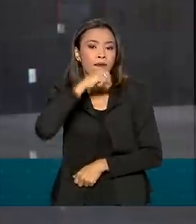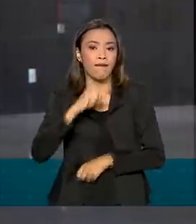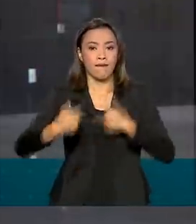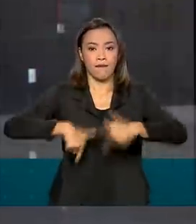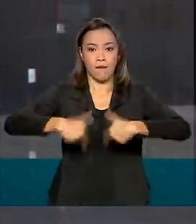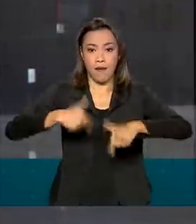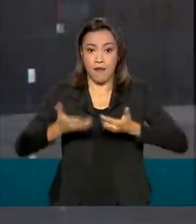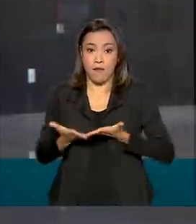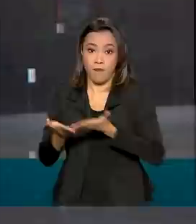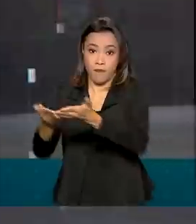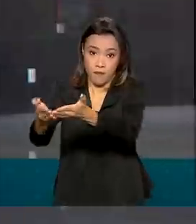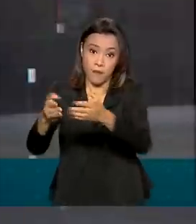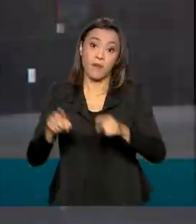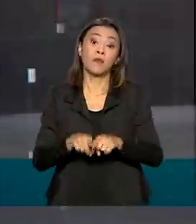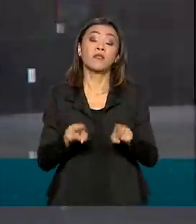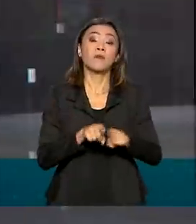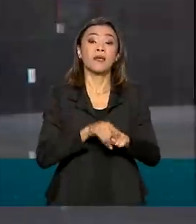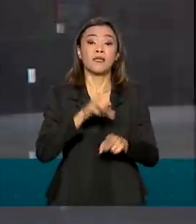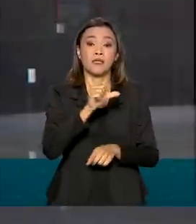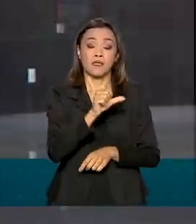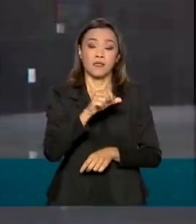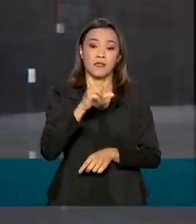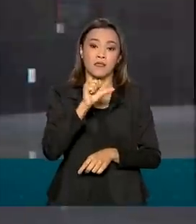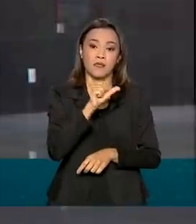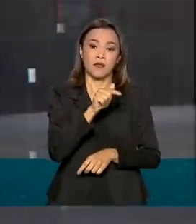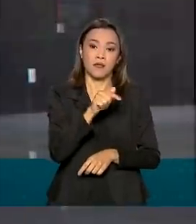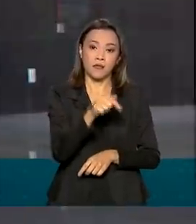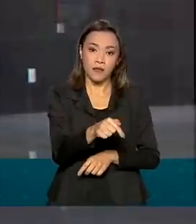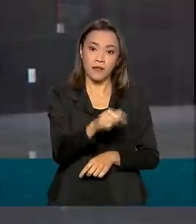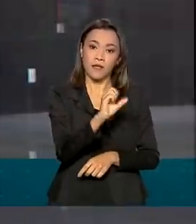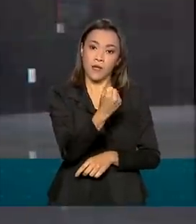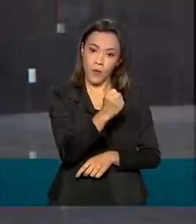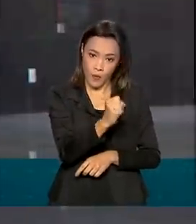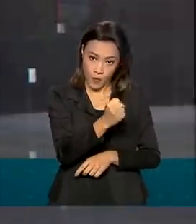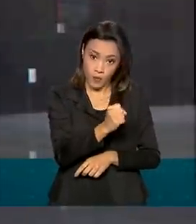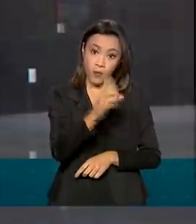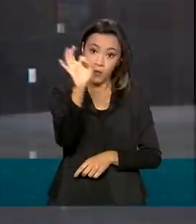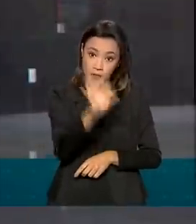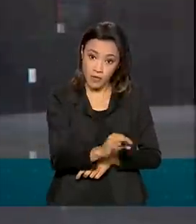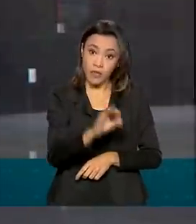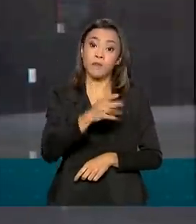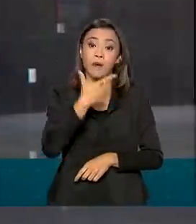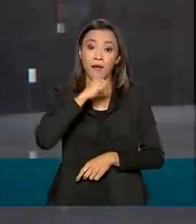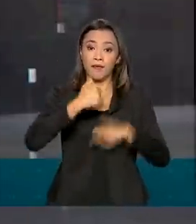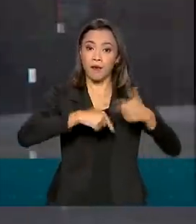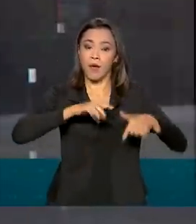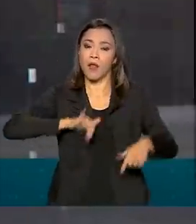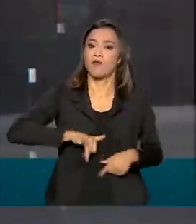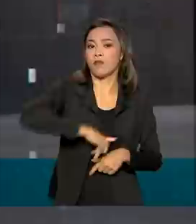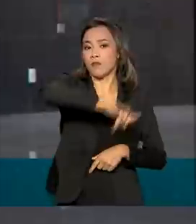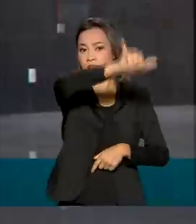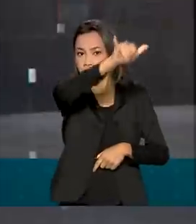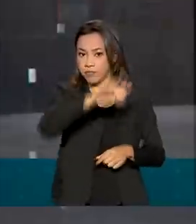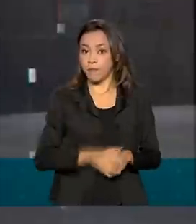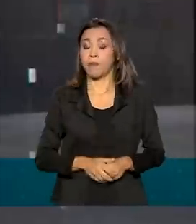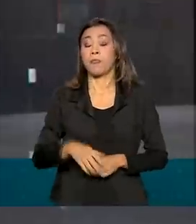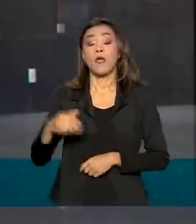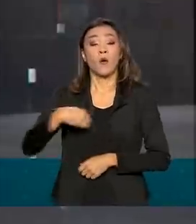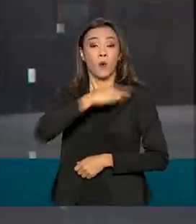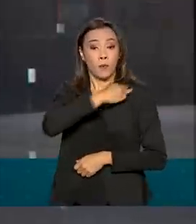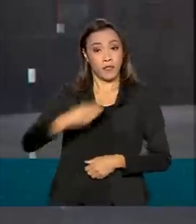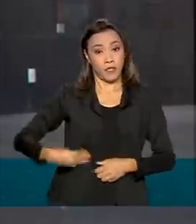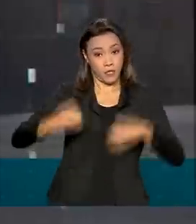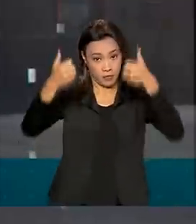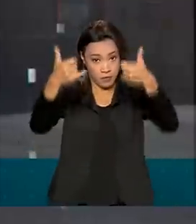e 78% dos trabalhadores dos aeroportos, do transporte aéreo. O ministro da Saúde, Marcelo Queiroga, ele explicou que é